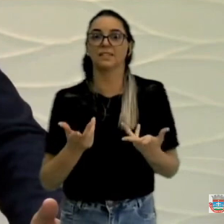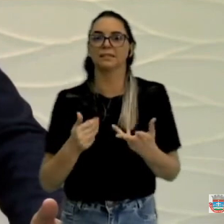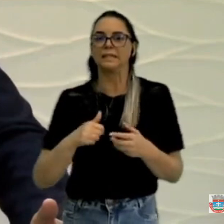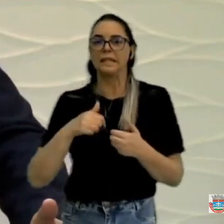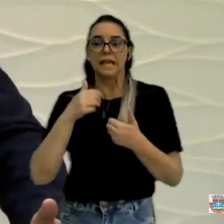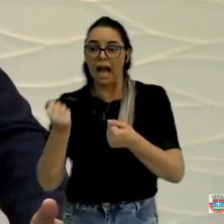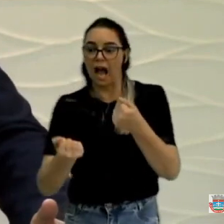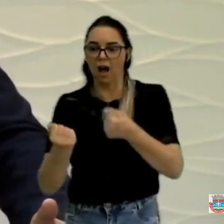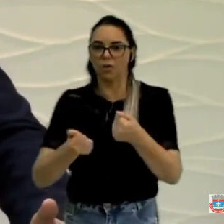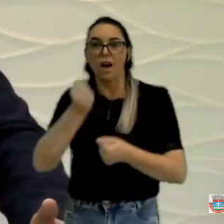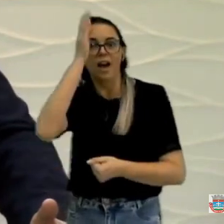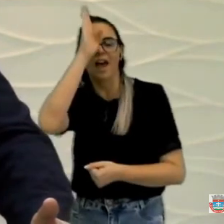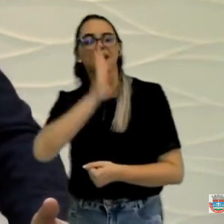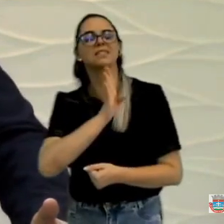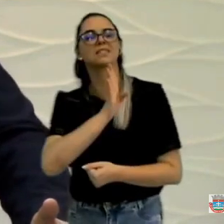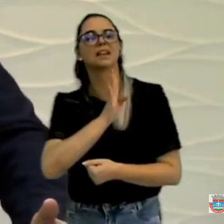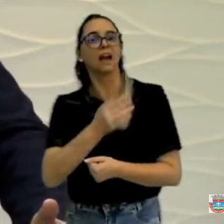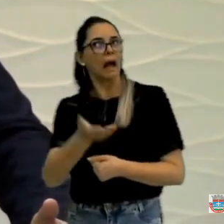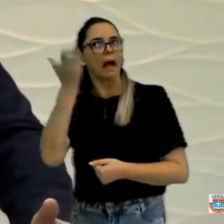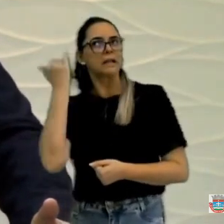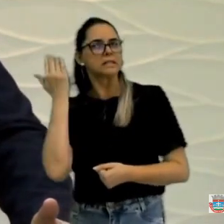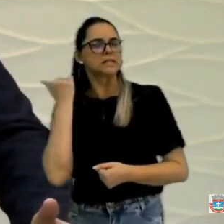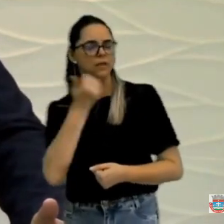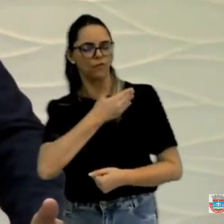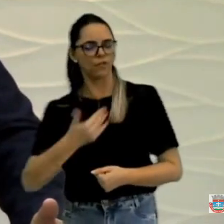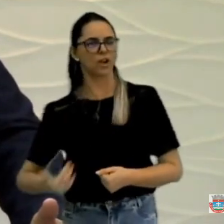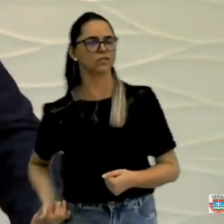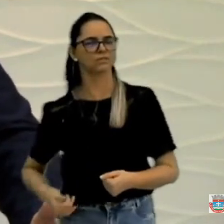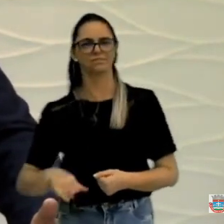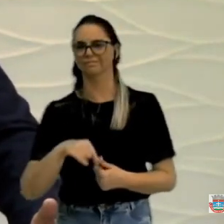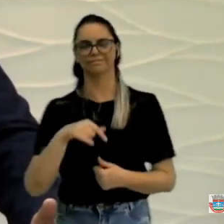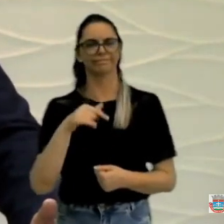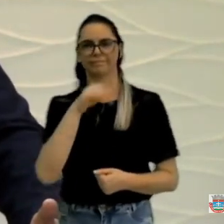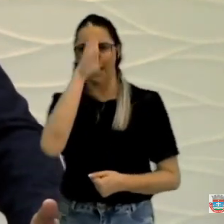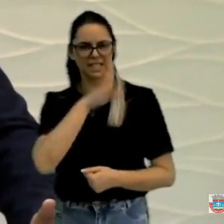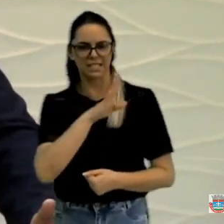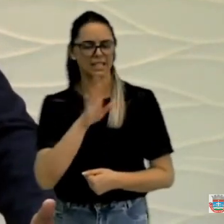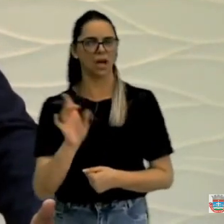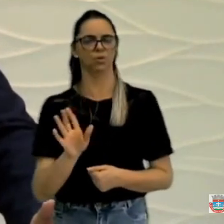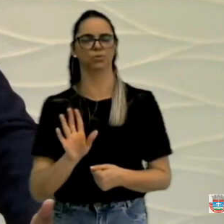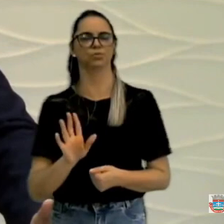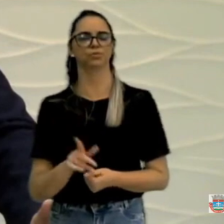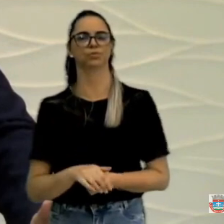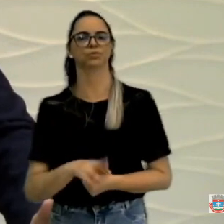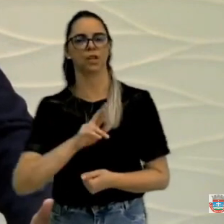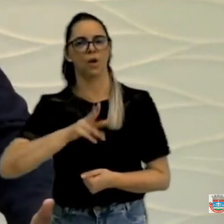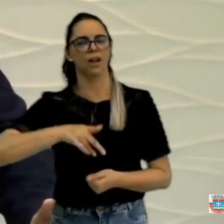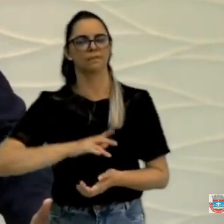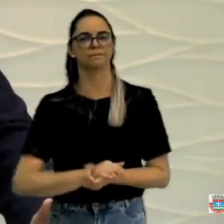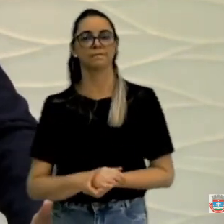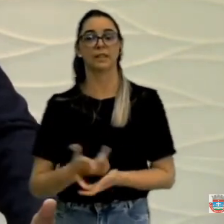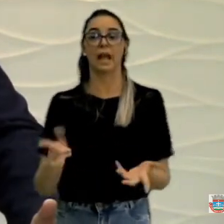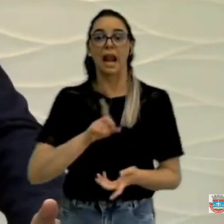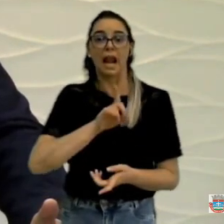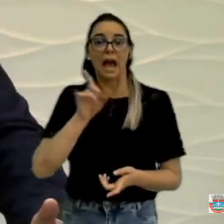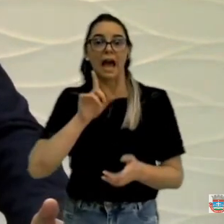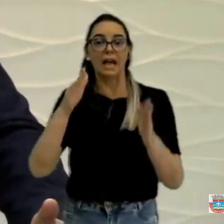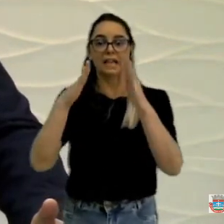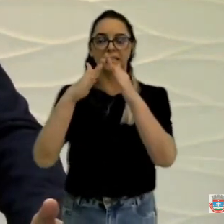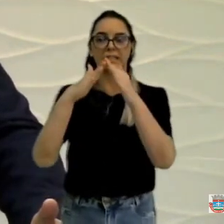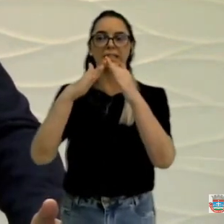prefeito Alexandre Batité, que não era na gestão passada. A Casa de Apoio em Recife, a gente comemora como uma